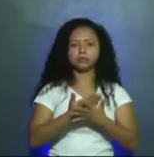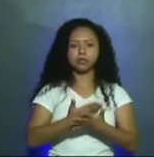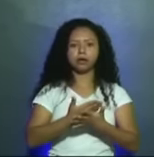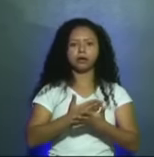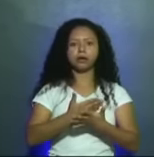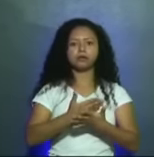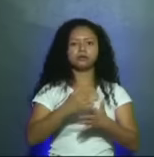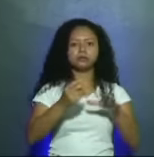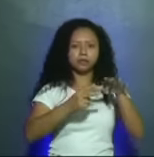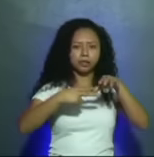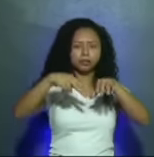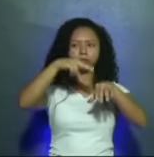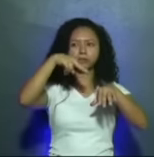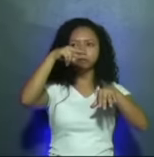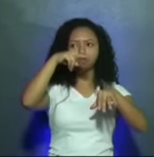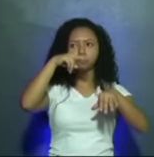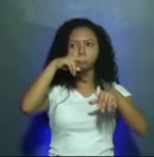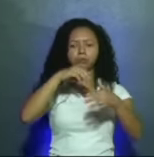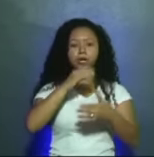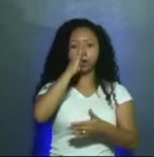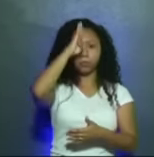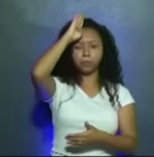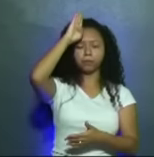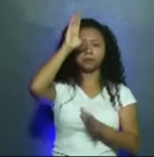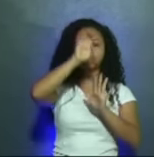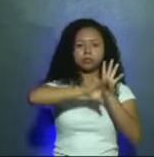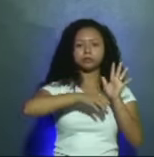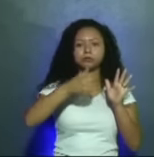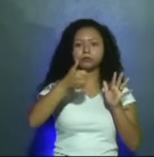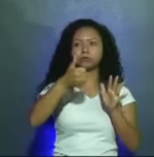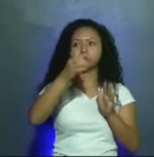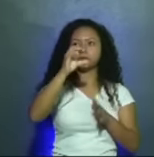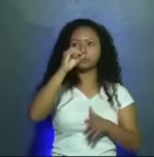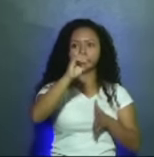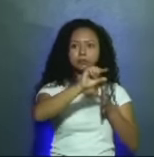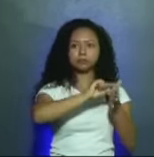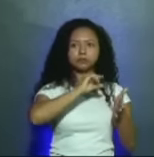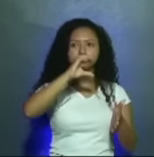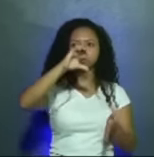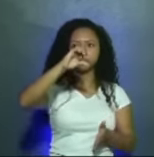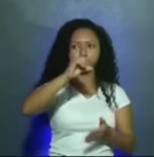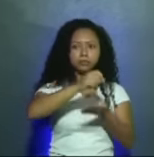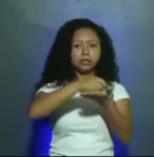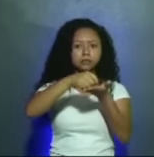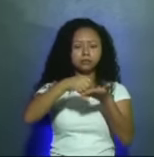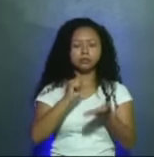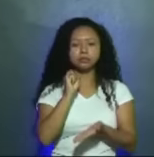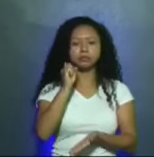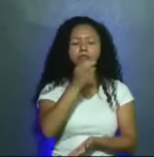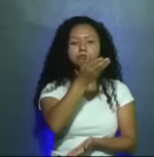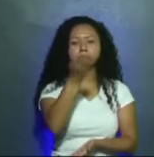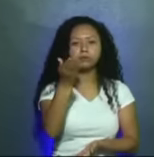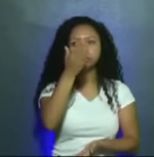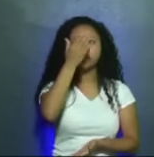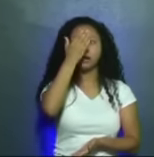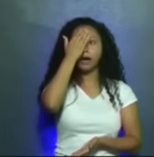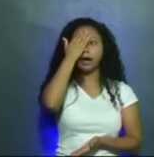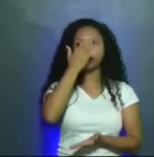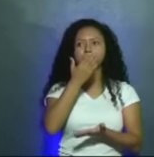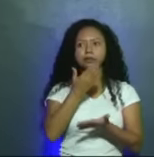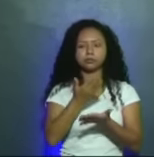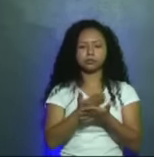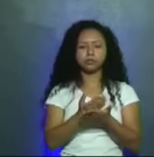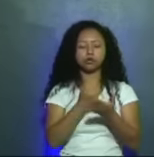se você confessar com a sua boca que Jesus é Senhor e crer em seu coração, o quê?